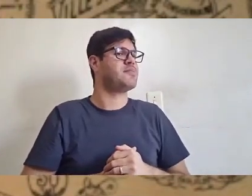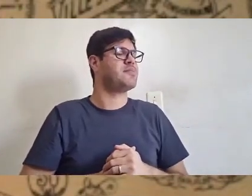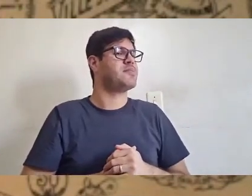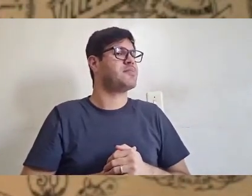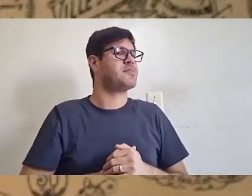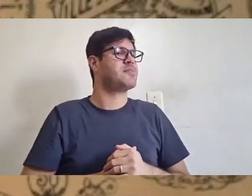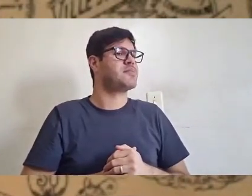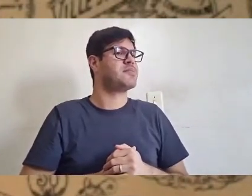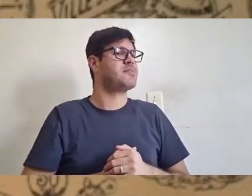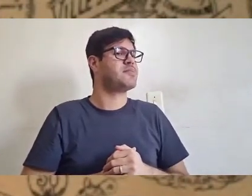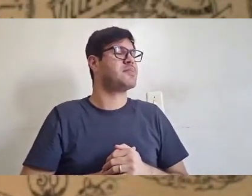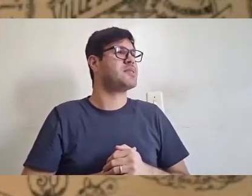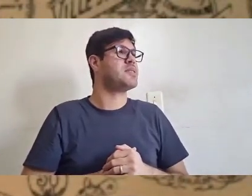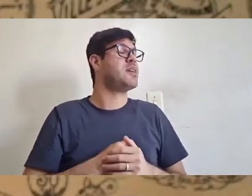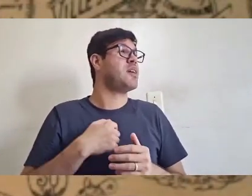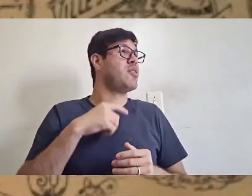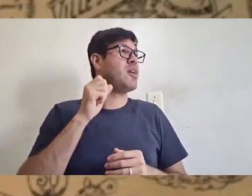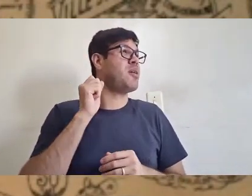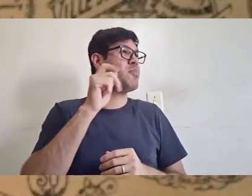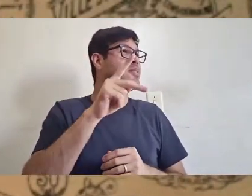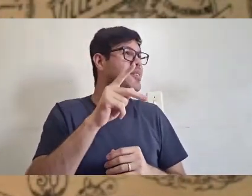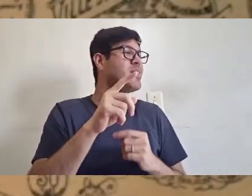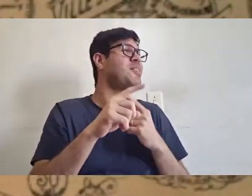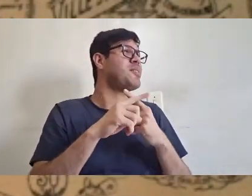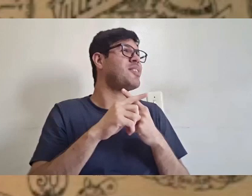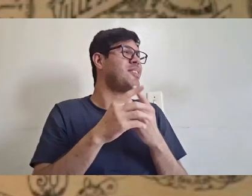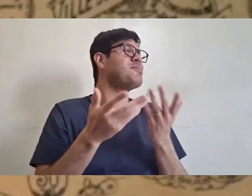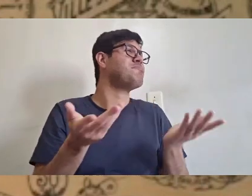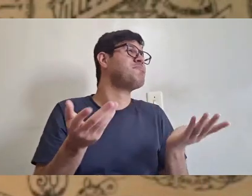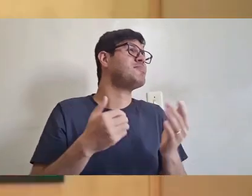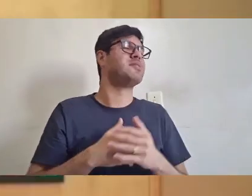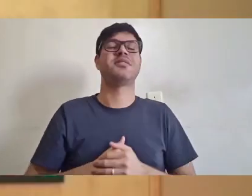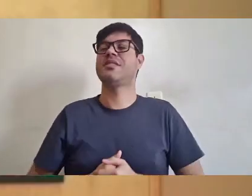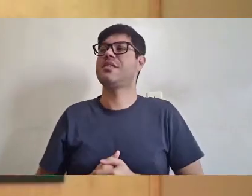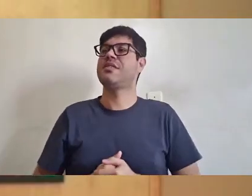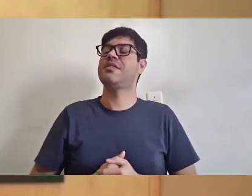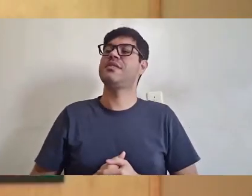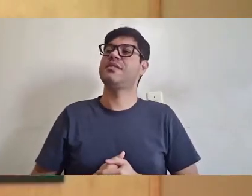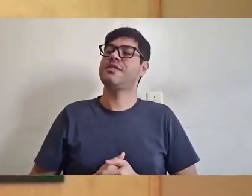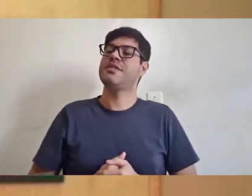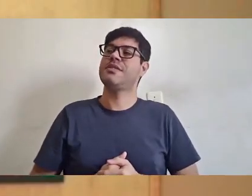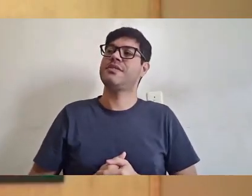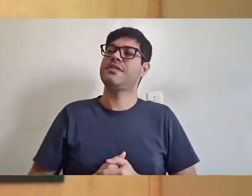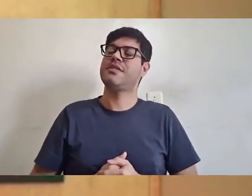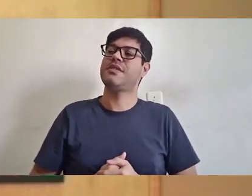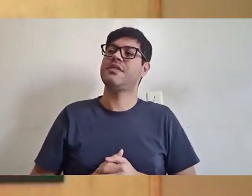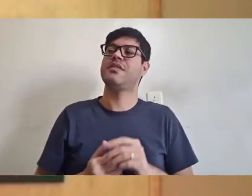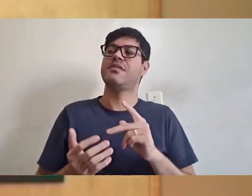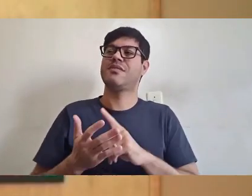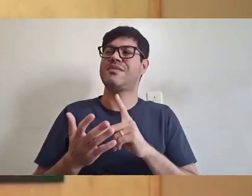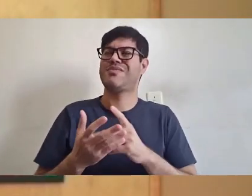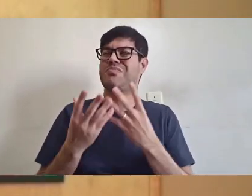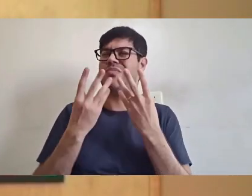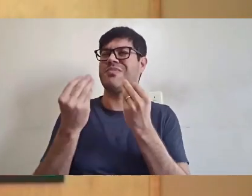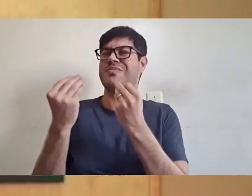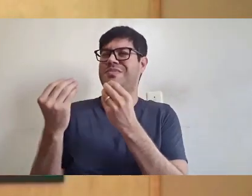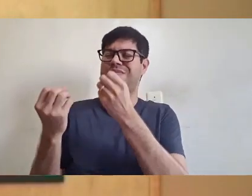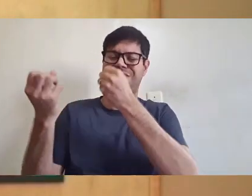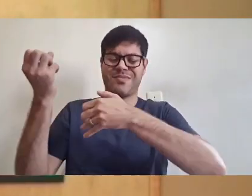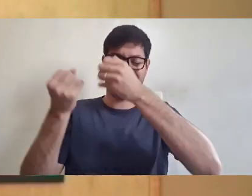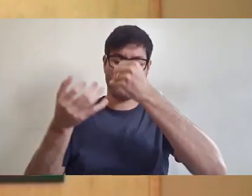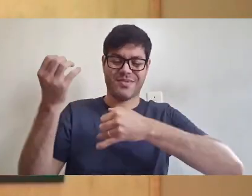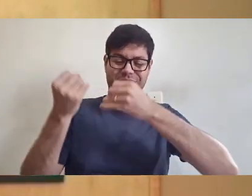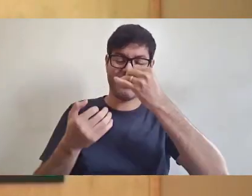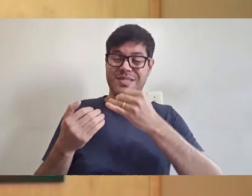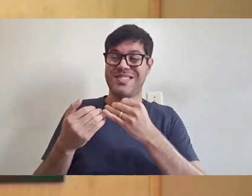minha aposentadoria é em relação a isso aí. Pedro, tem muita coisa para a gente falar, mas às vezes não sei se vai dar tempo,